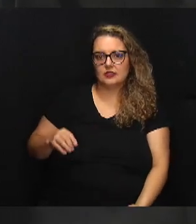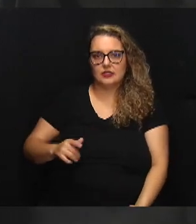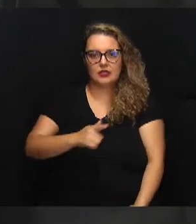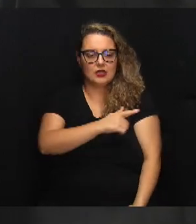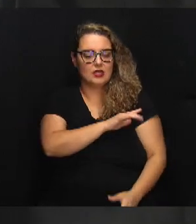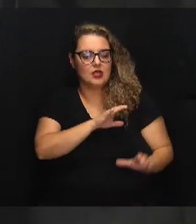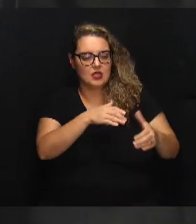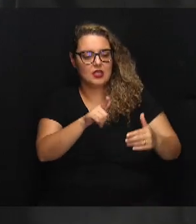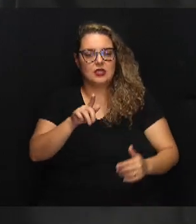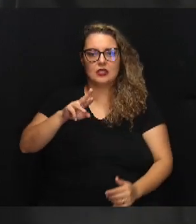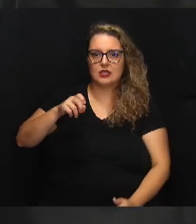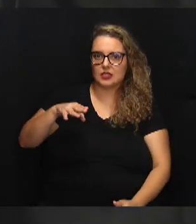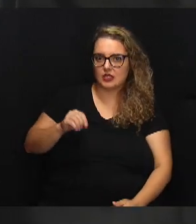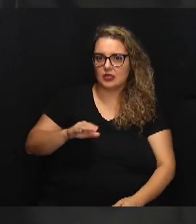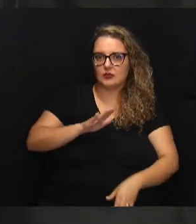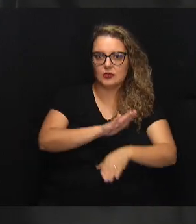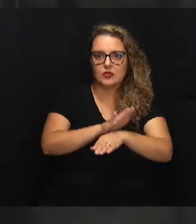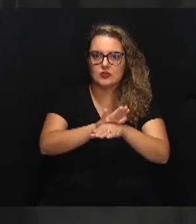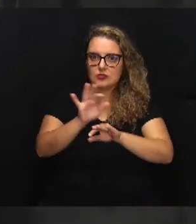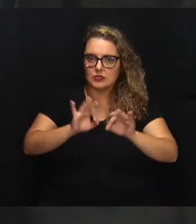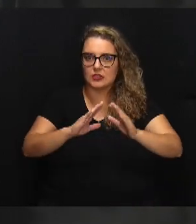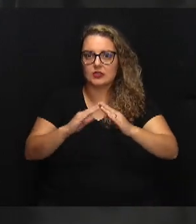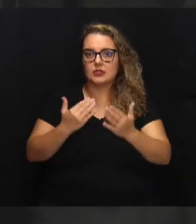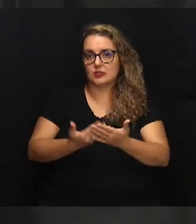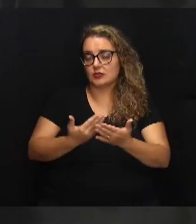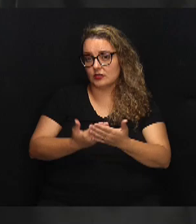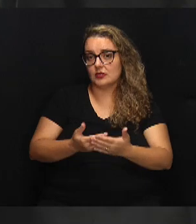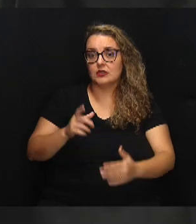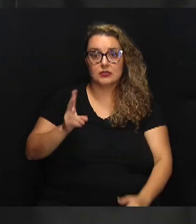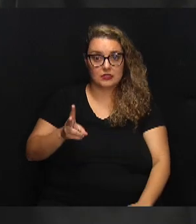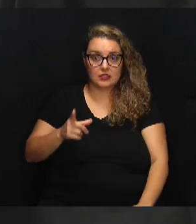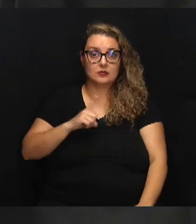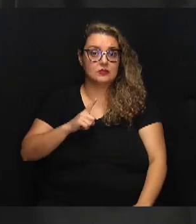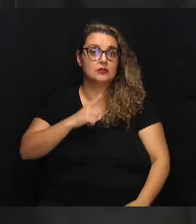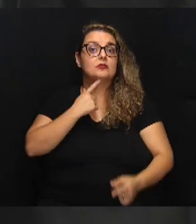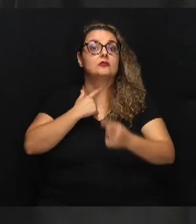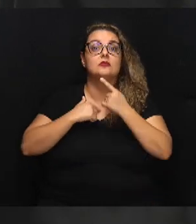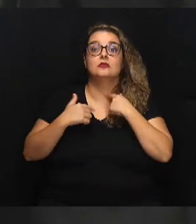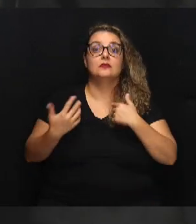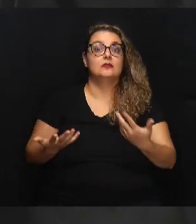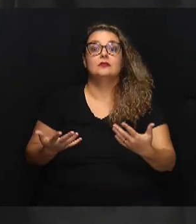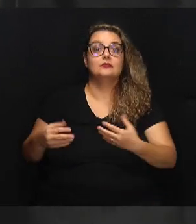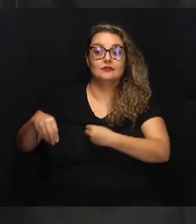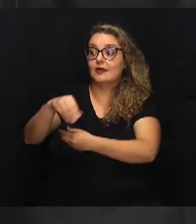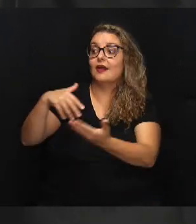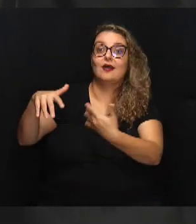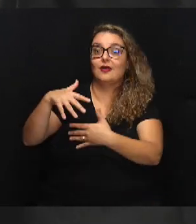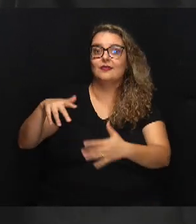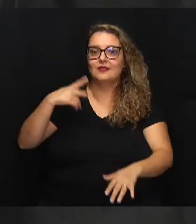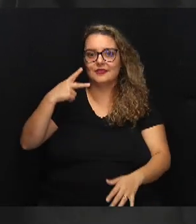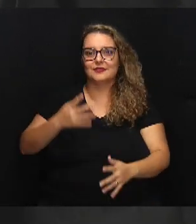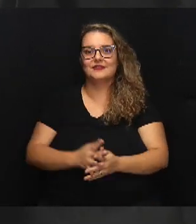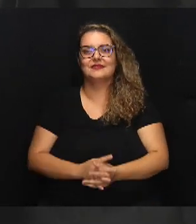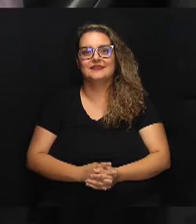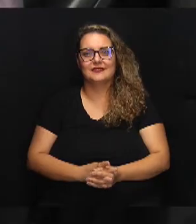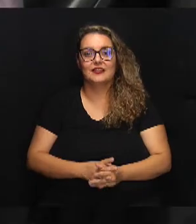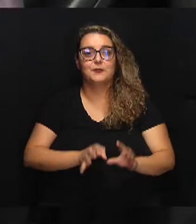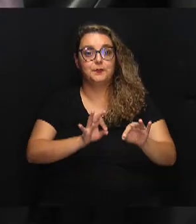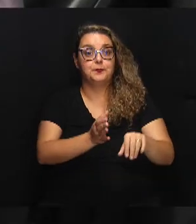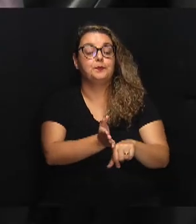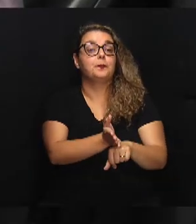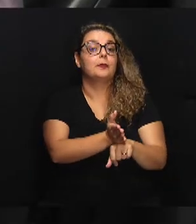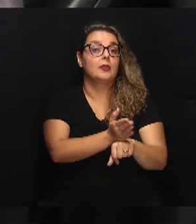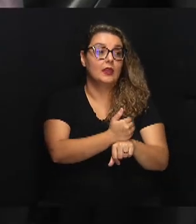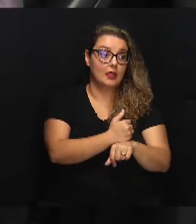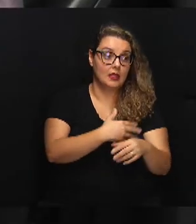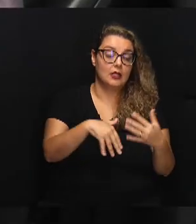o Grêmio da escola. Então eu sempre tive essa vontade de estar no meio da política. Tá né? certo, mas bem antes de